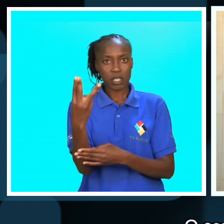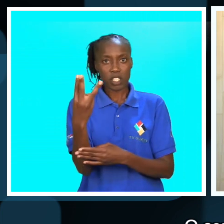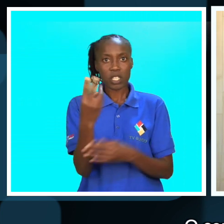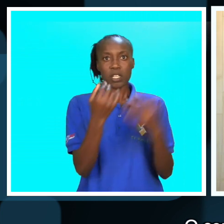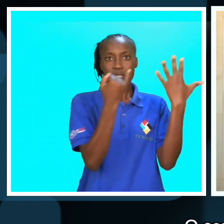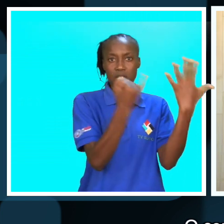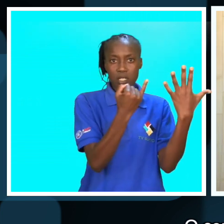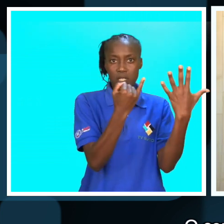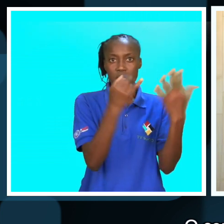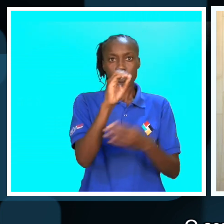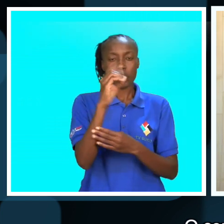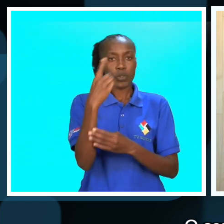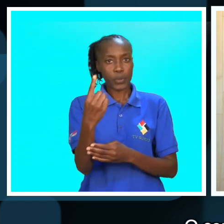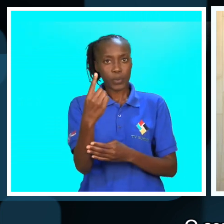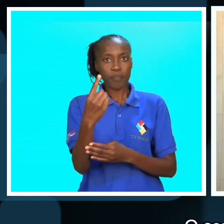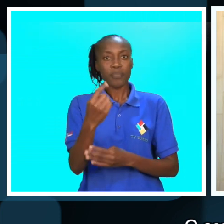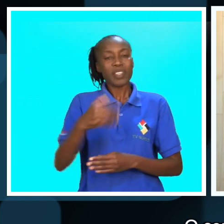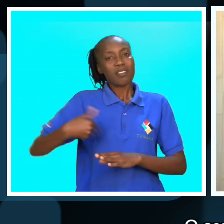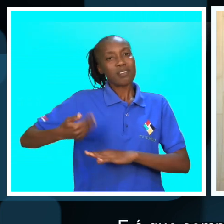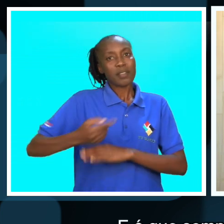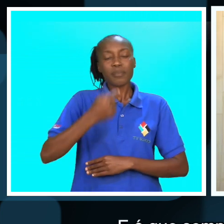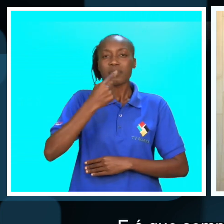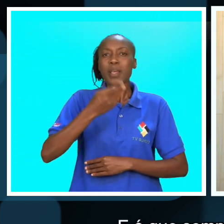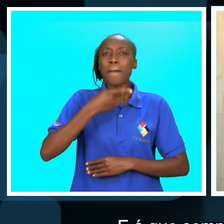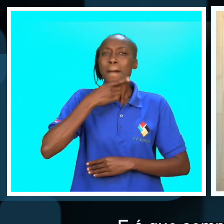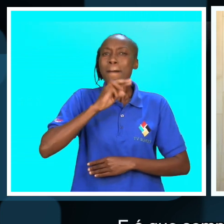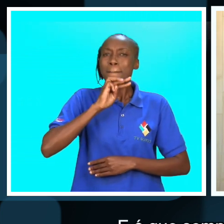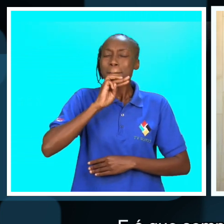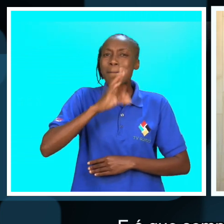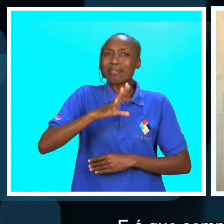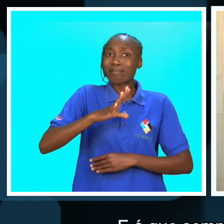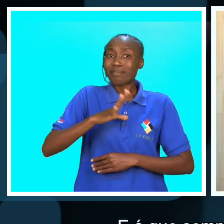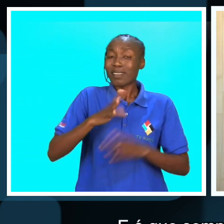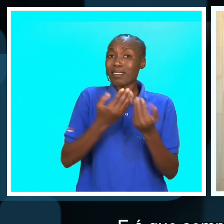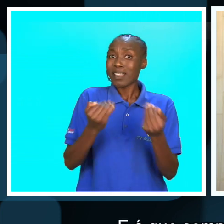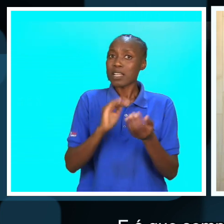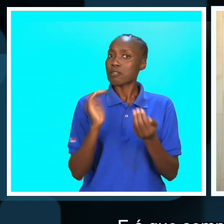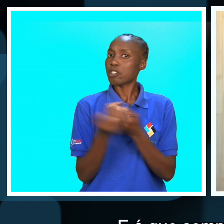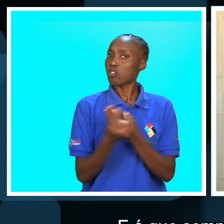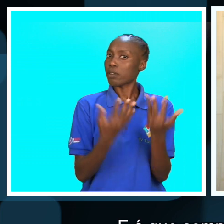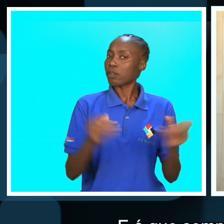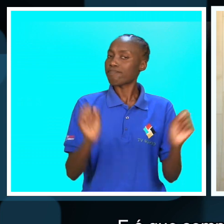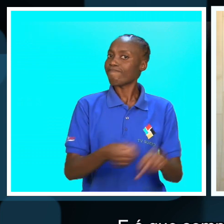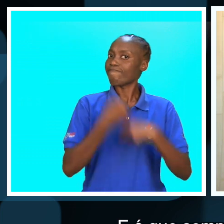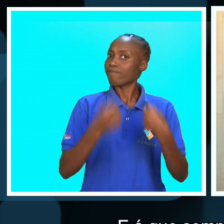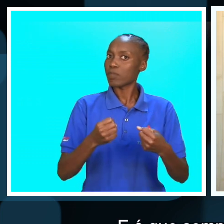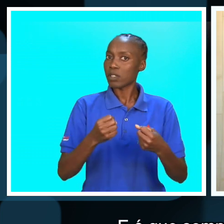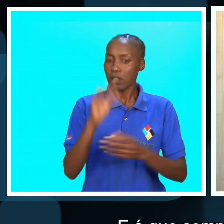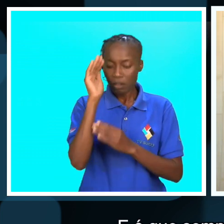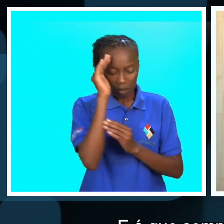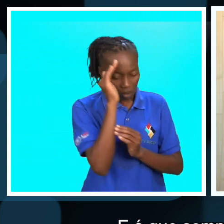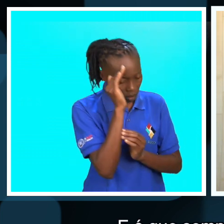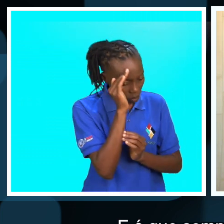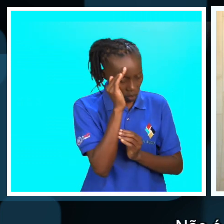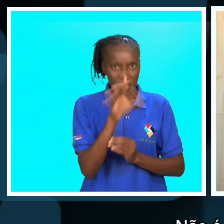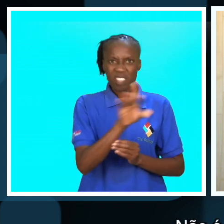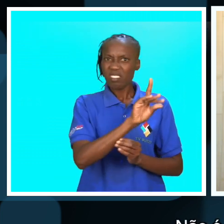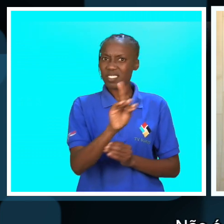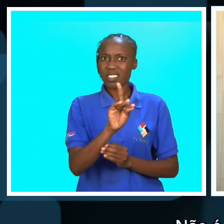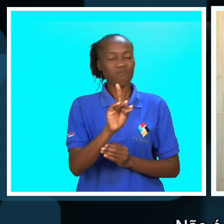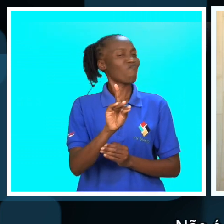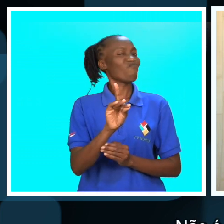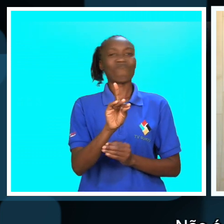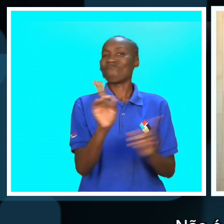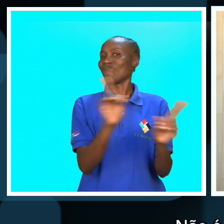-3823-601. E o que eu sempre digo para os pais especiais não escondam os vossos filhos? Não é